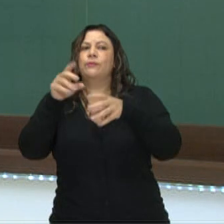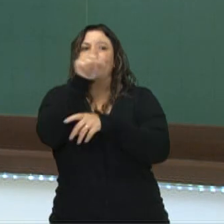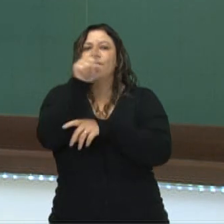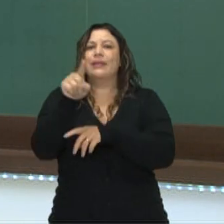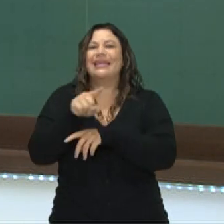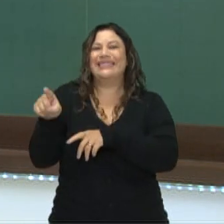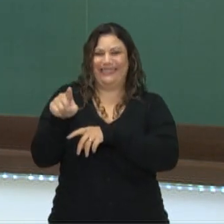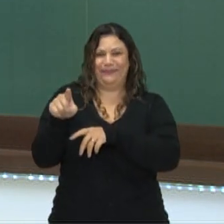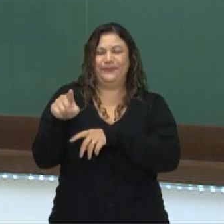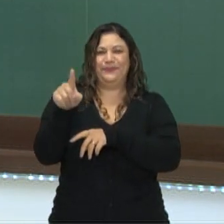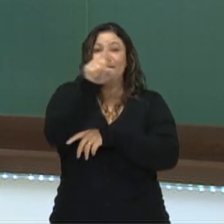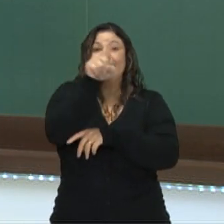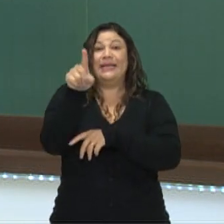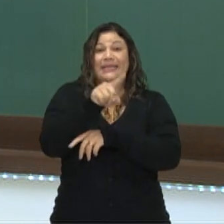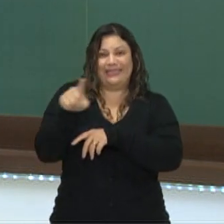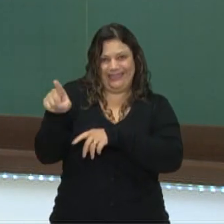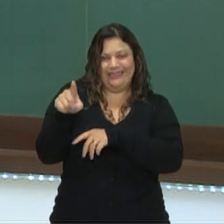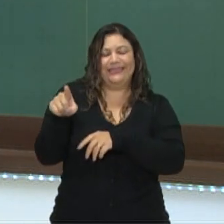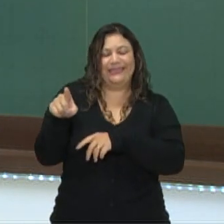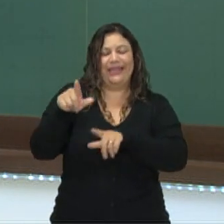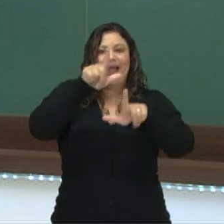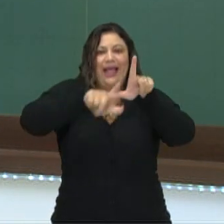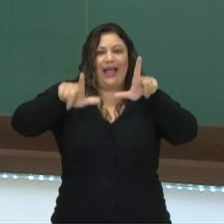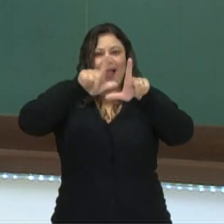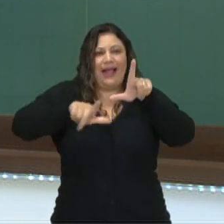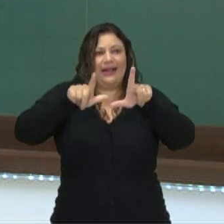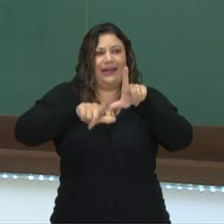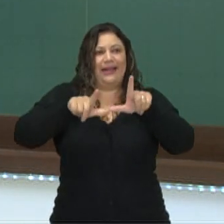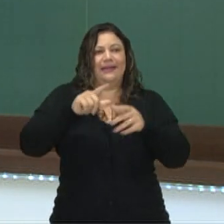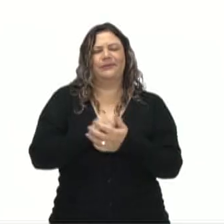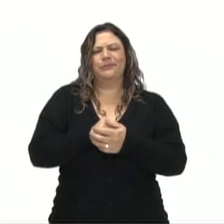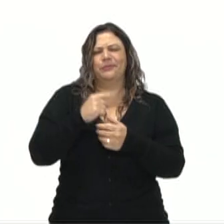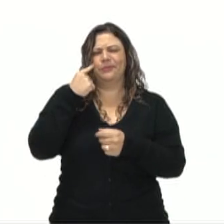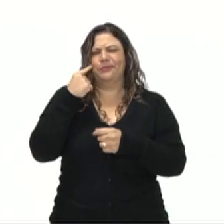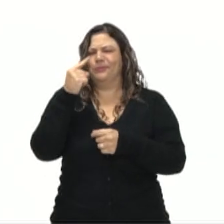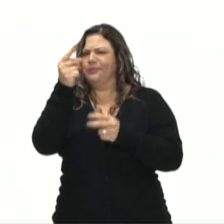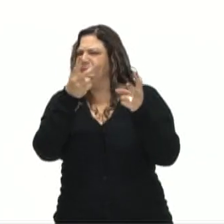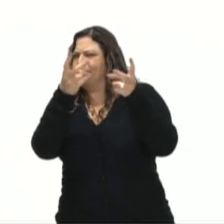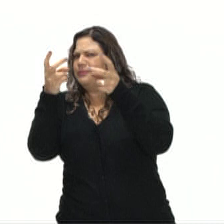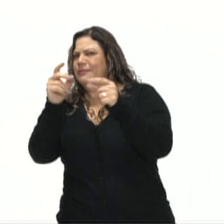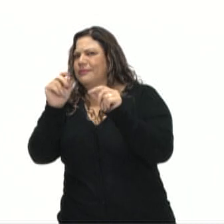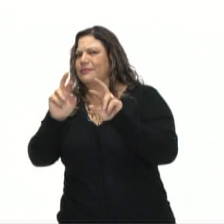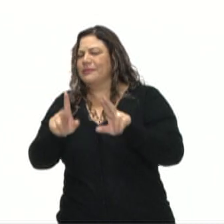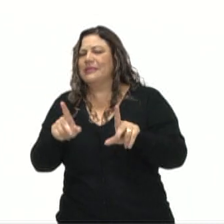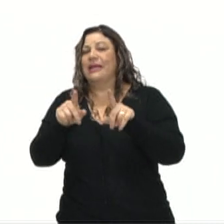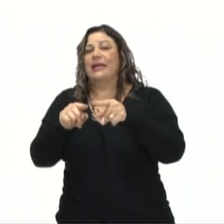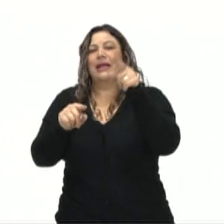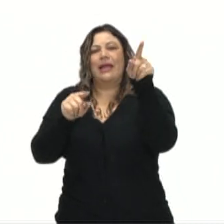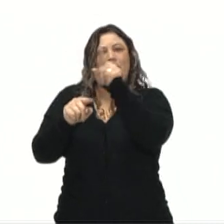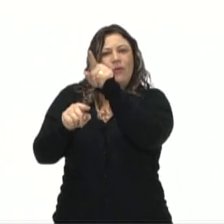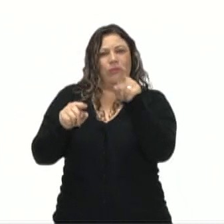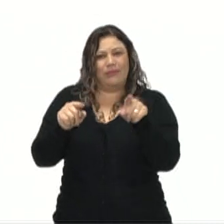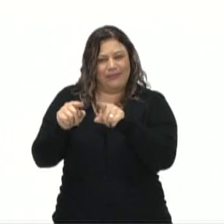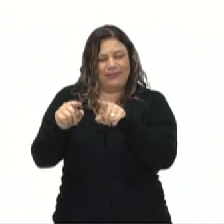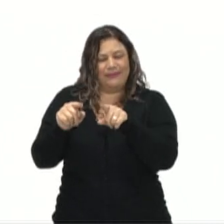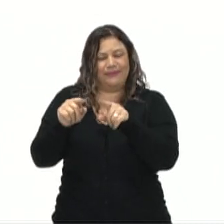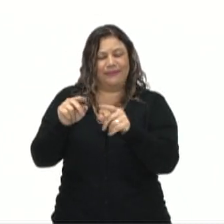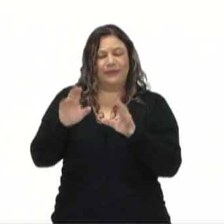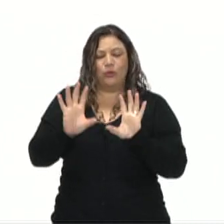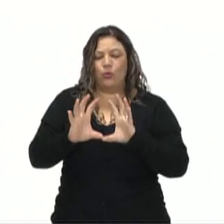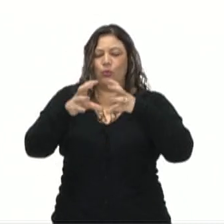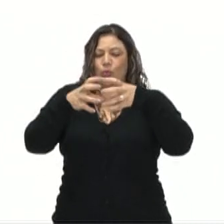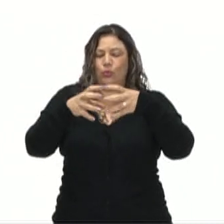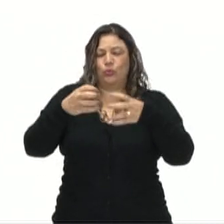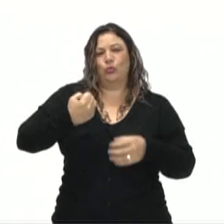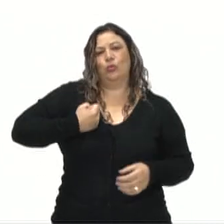maiúscula. Notem que a letra Z tem um risquinho a mais, é um Z especial utilizado aí para a representação do conjunto dos números inteiros. Então